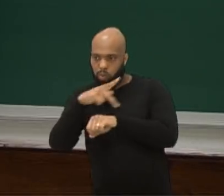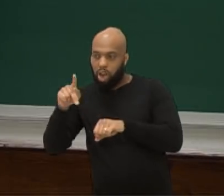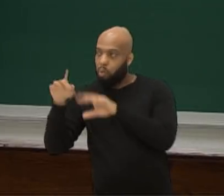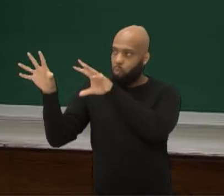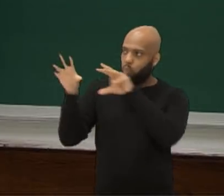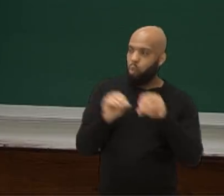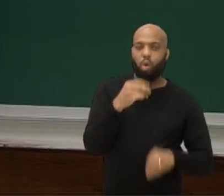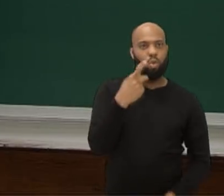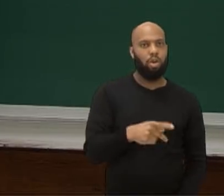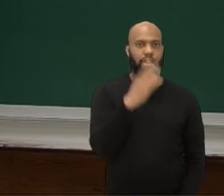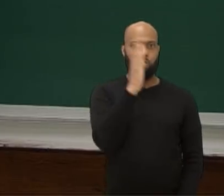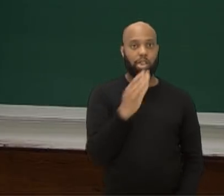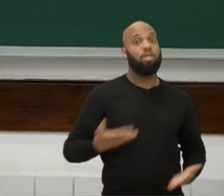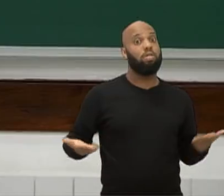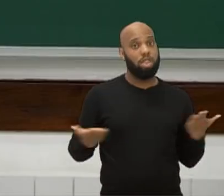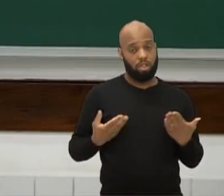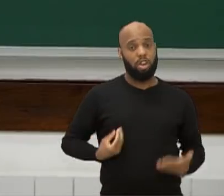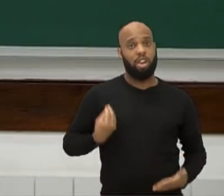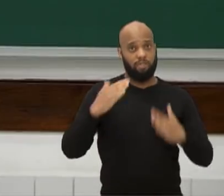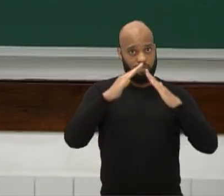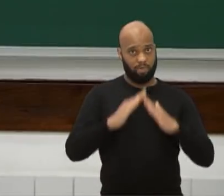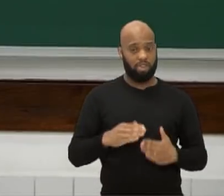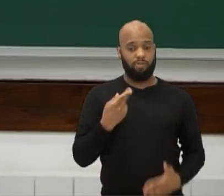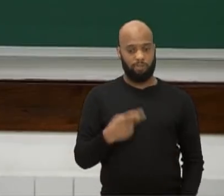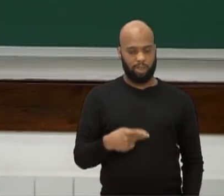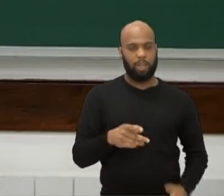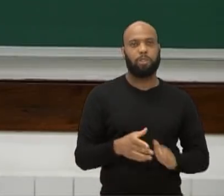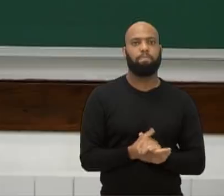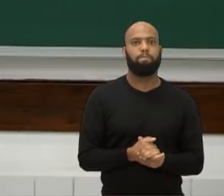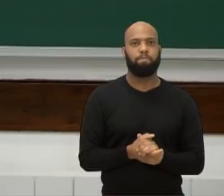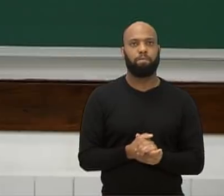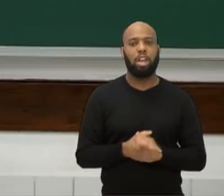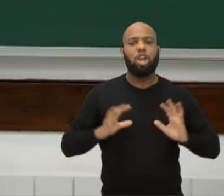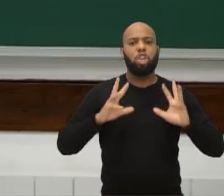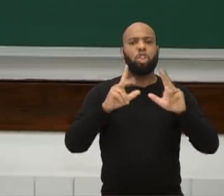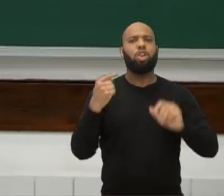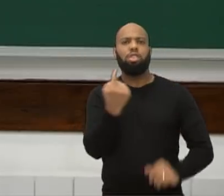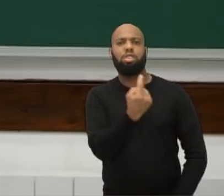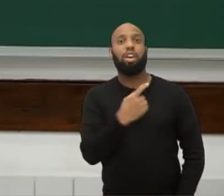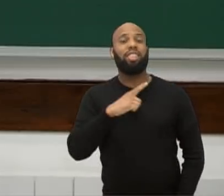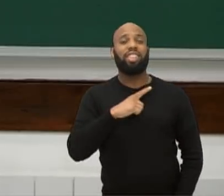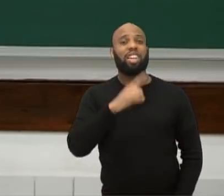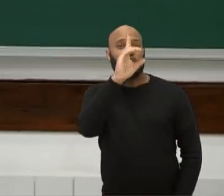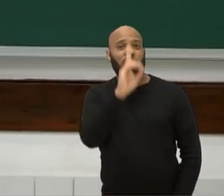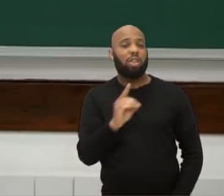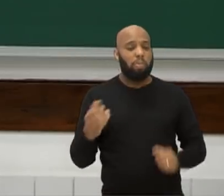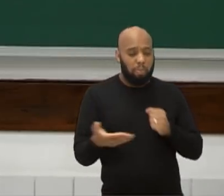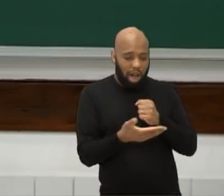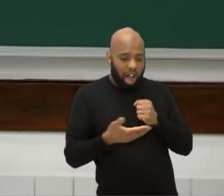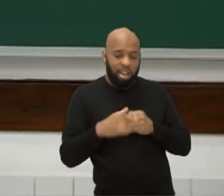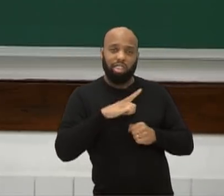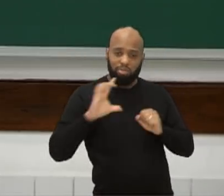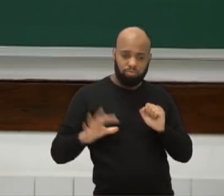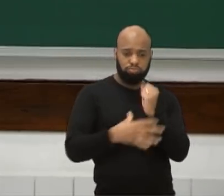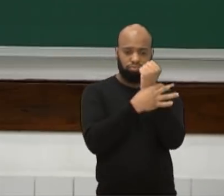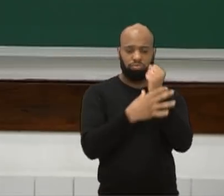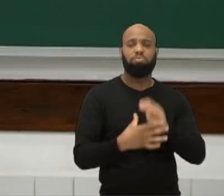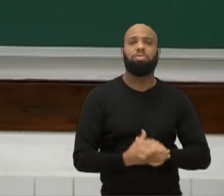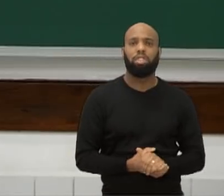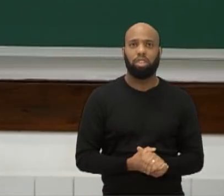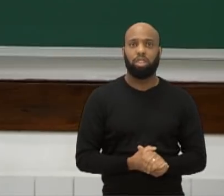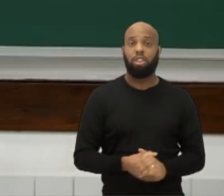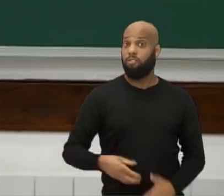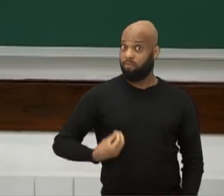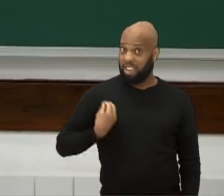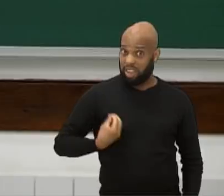que moram aqui. Ok? E todos nós, então, temos direitos básicos garantidos, ou seja,